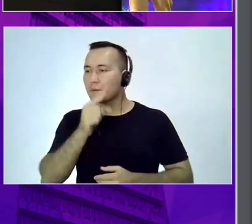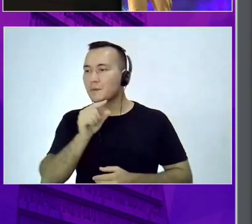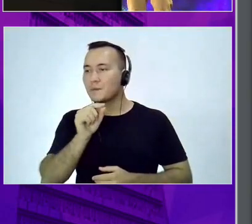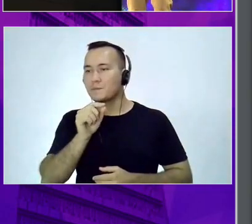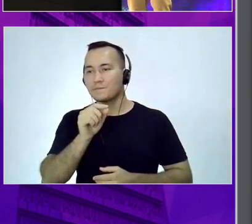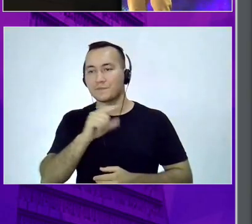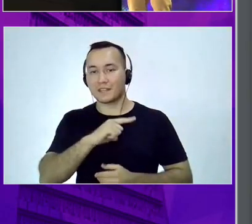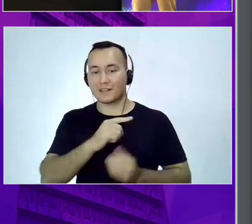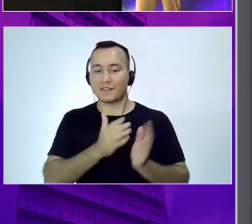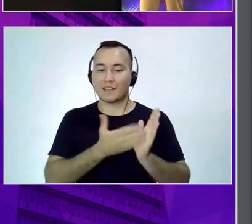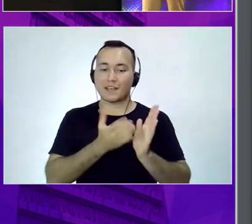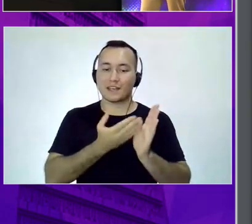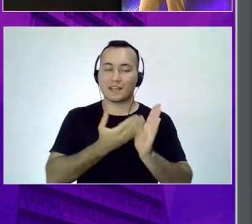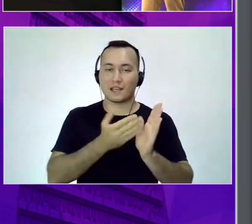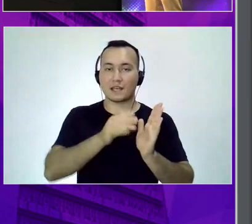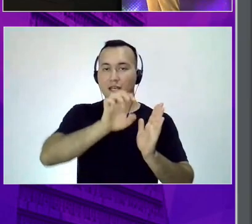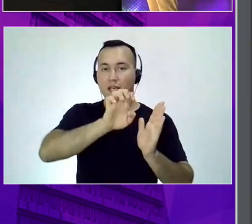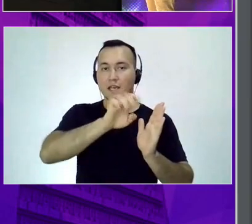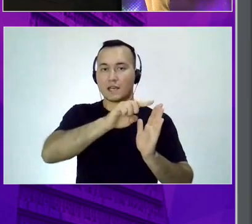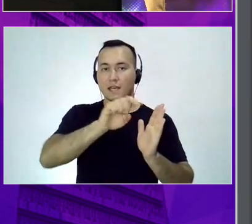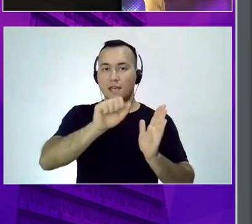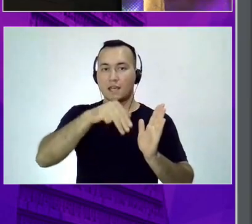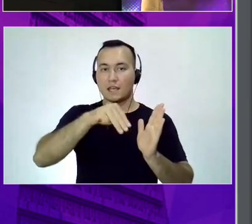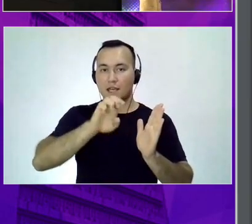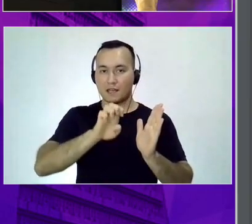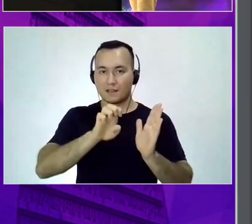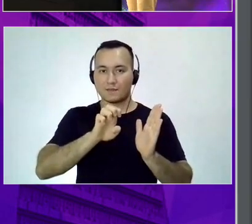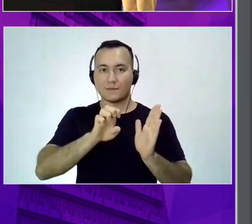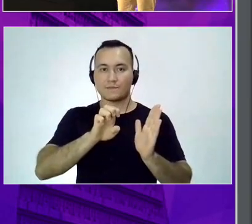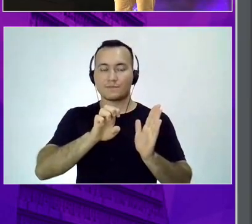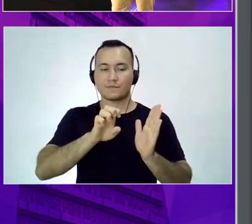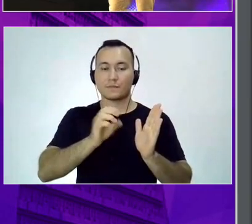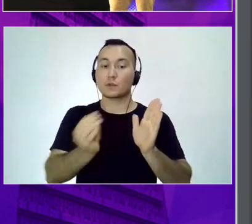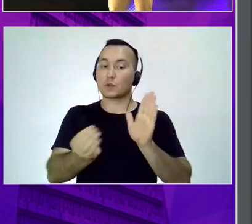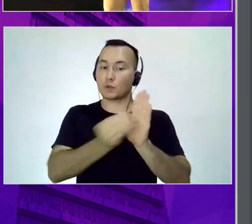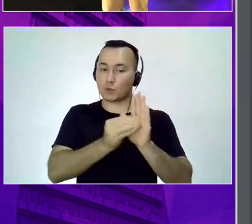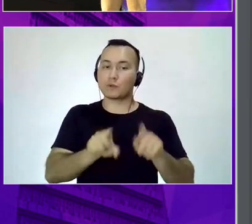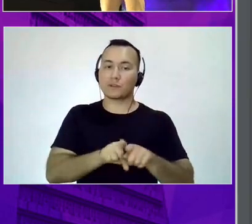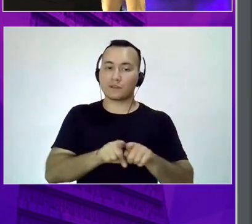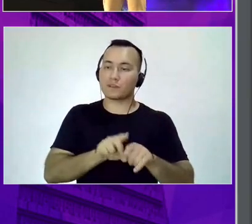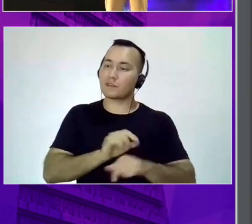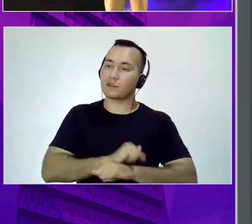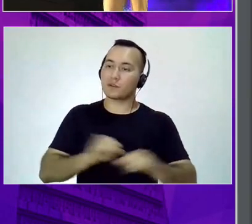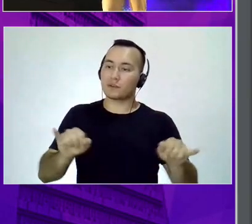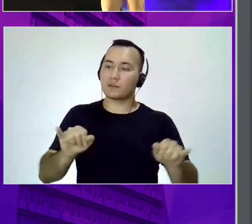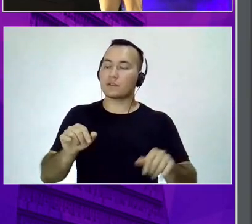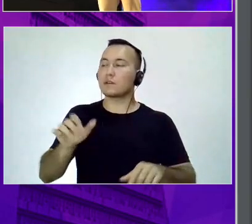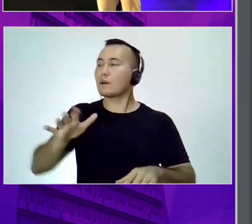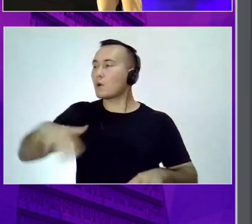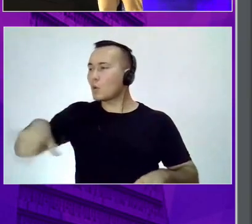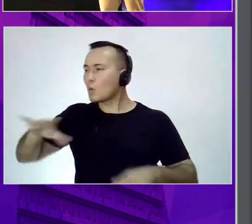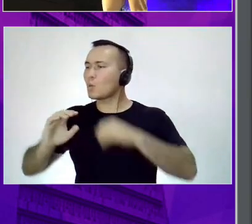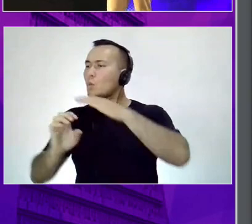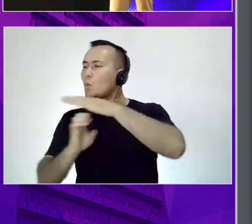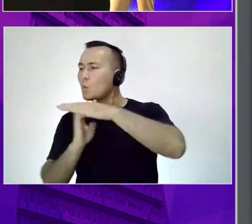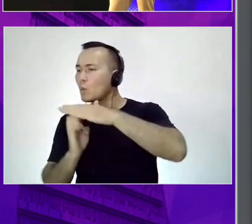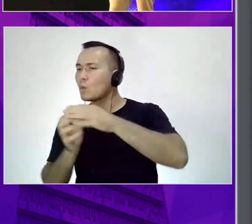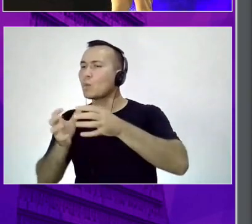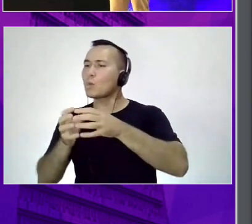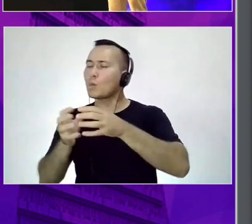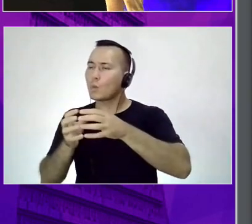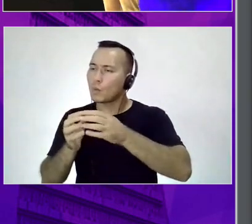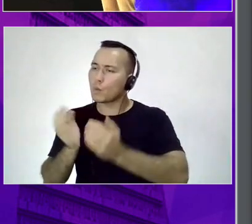saiu. Mas mais importante do que PR, mais importante do que case, a gente conseguiu melhorar a experiência do cliente, a gente conseguiu